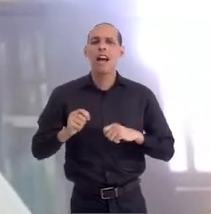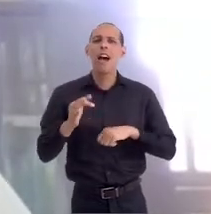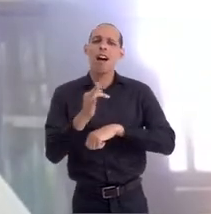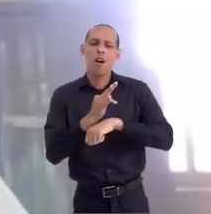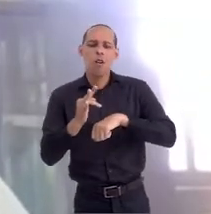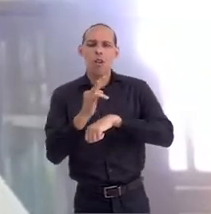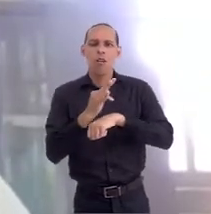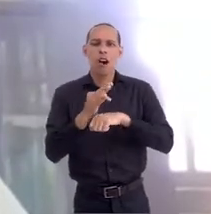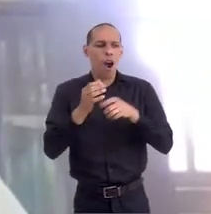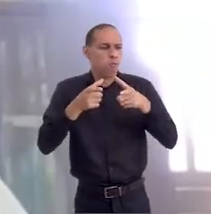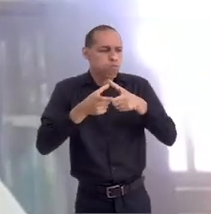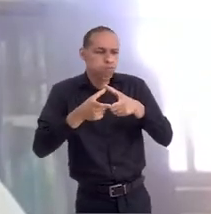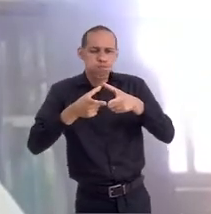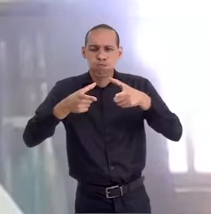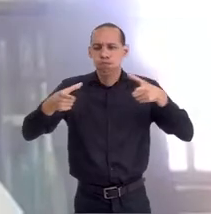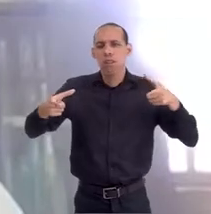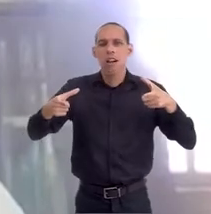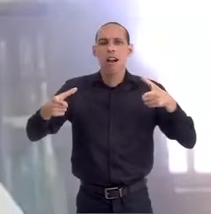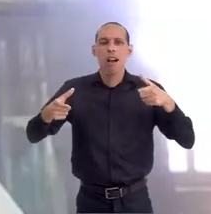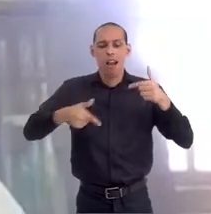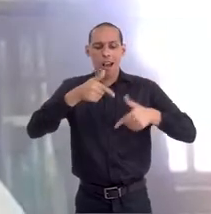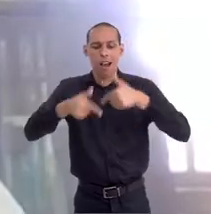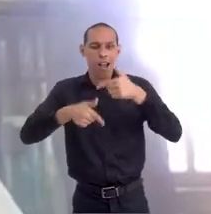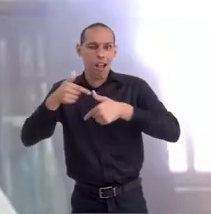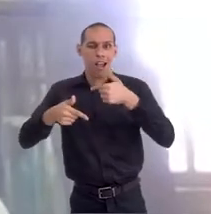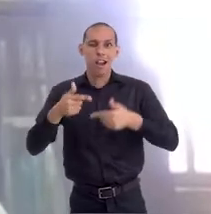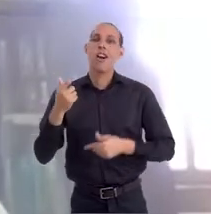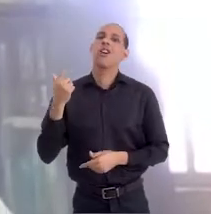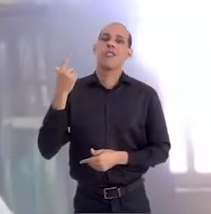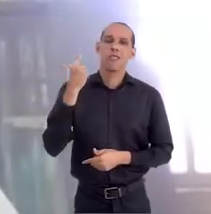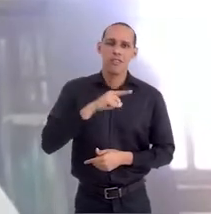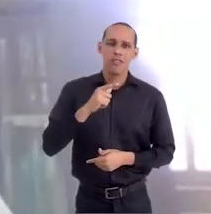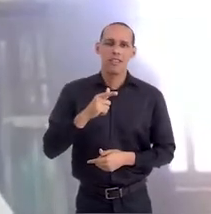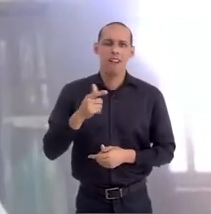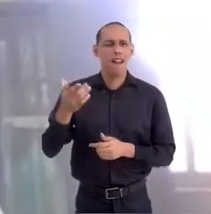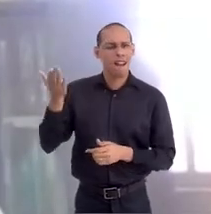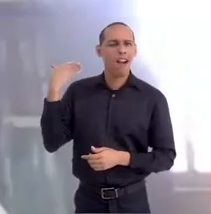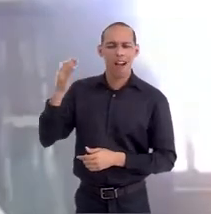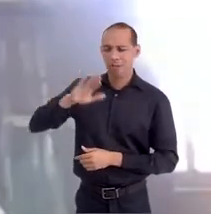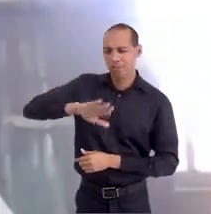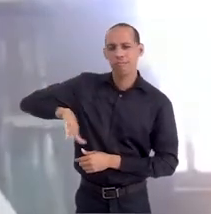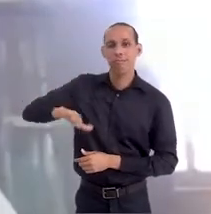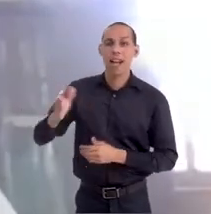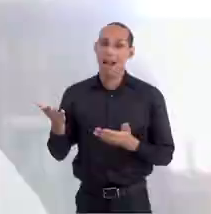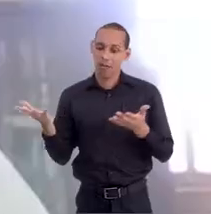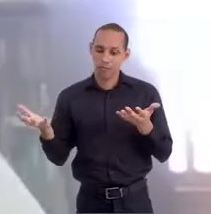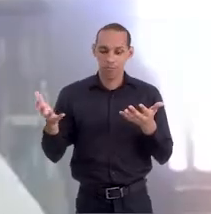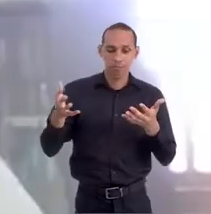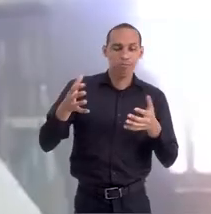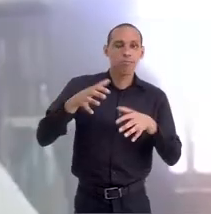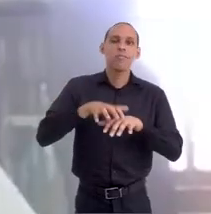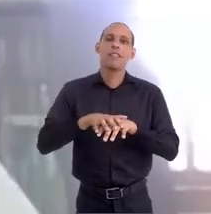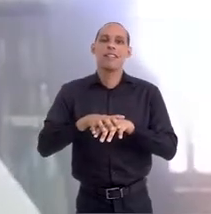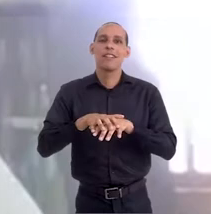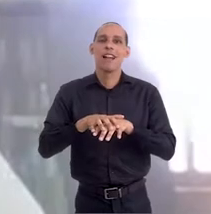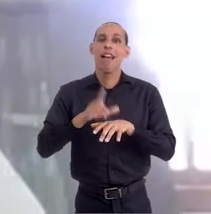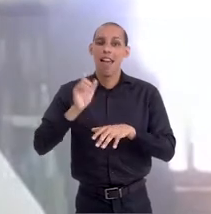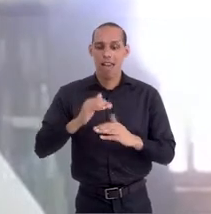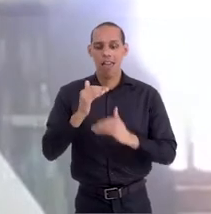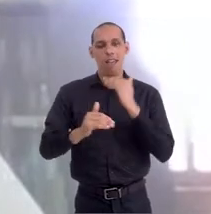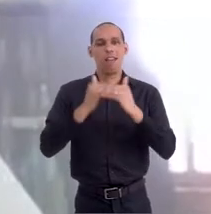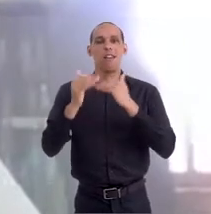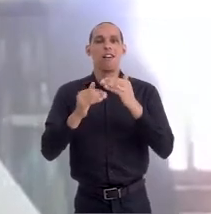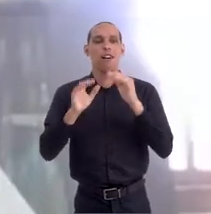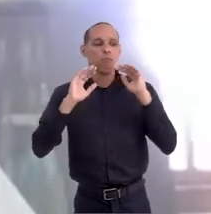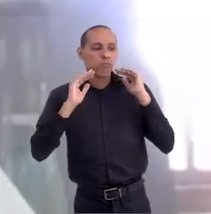permitiu a formalização de um contingente enorme de trabalhadores marginalizados na economia, são marginalizados da economia brasileira. Ela é um avanço não só no sentido